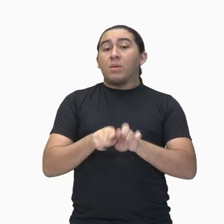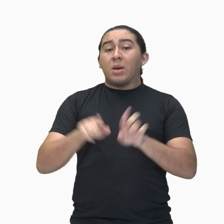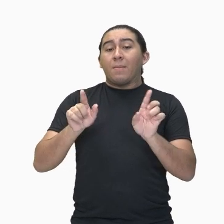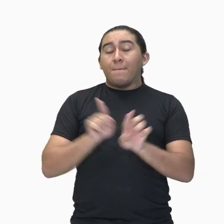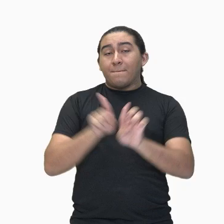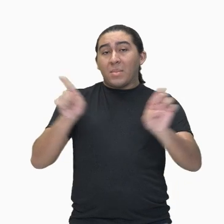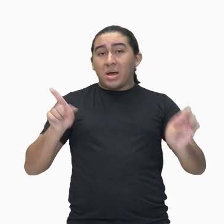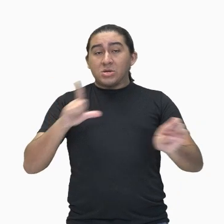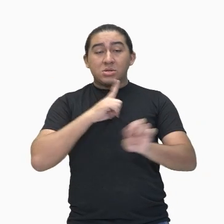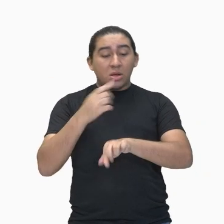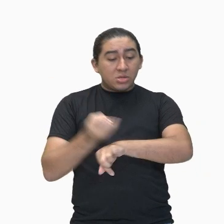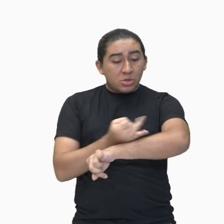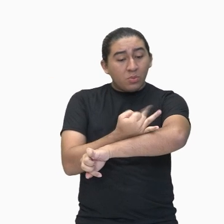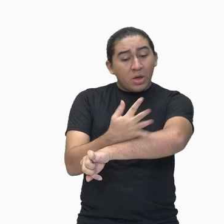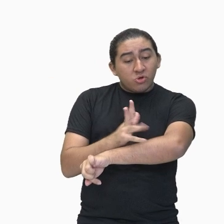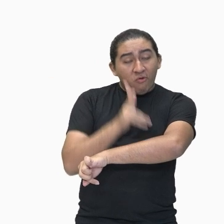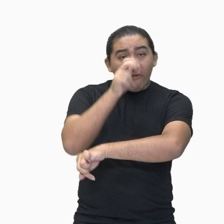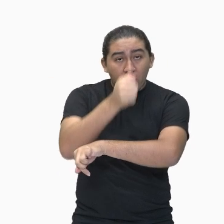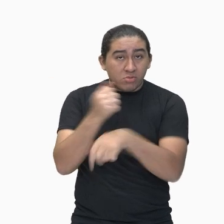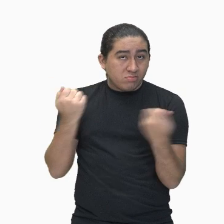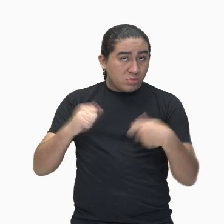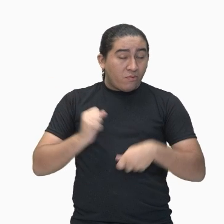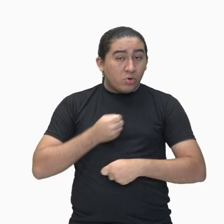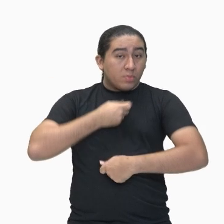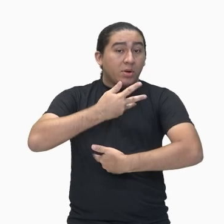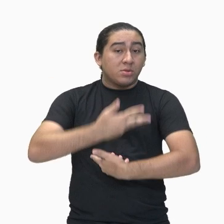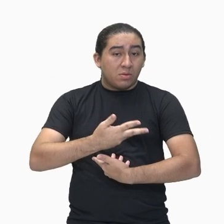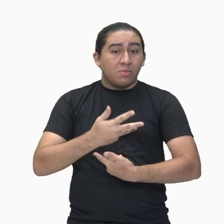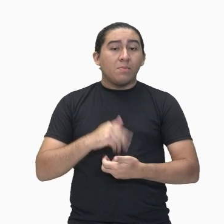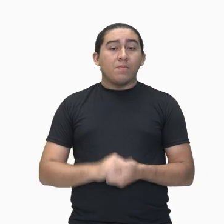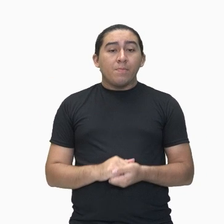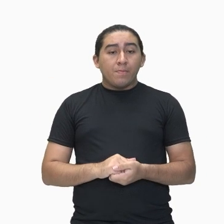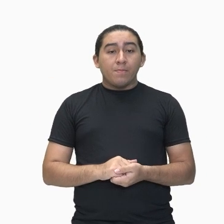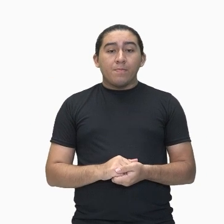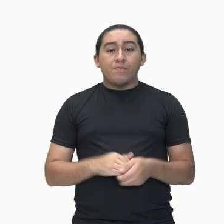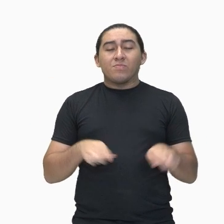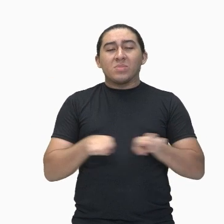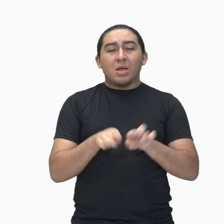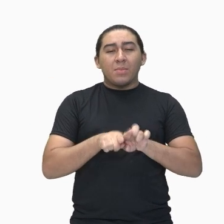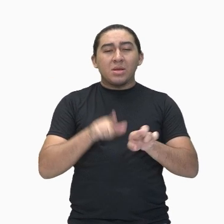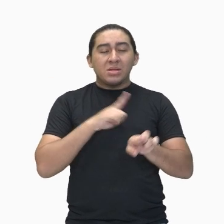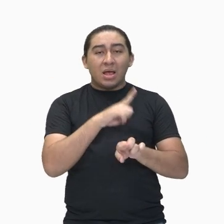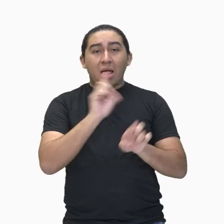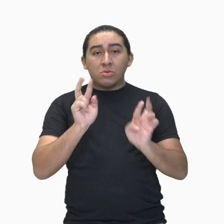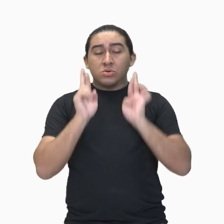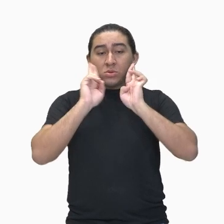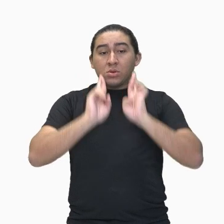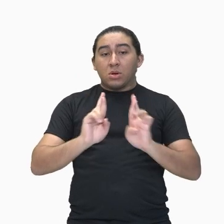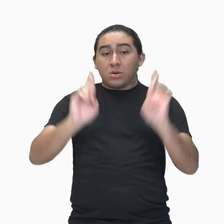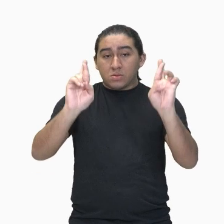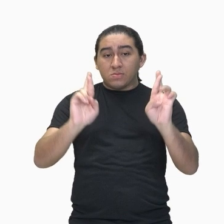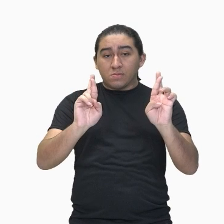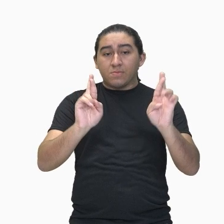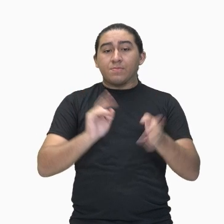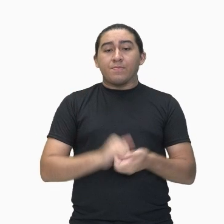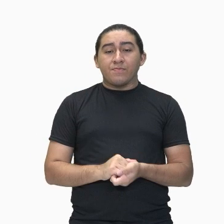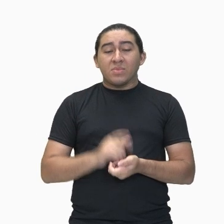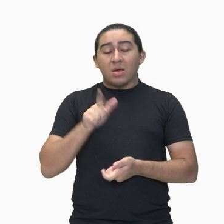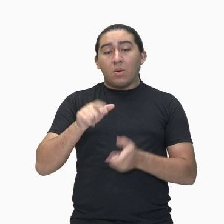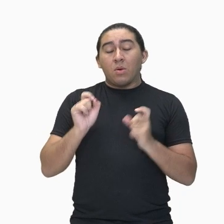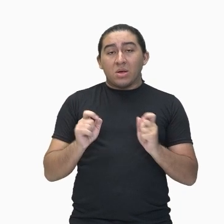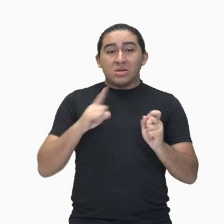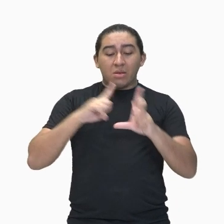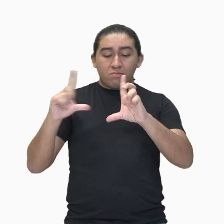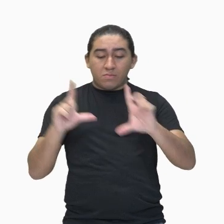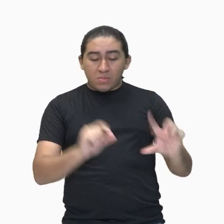porém, vence o mais forte sentimento, perca o brio, maior autoridade, que é menos